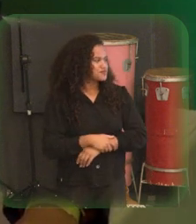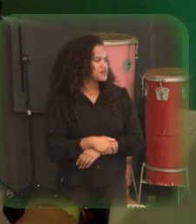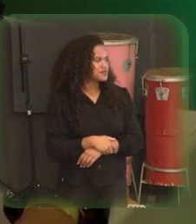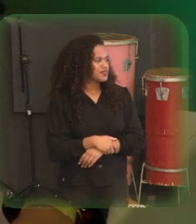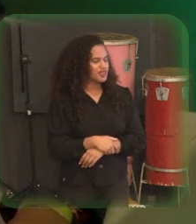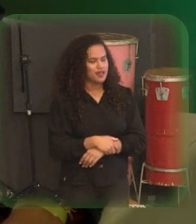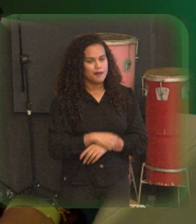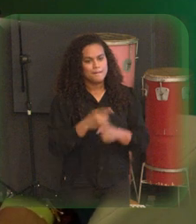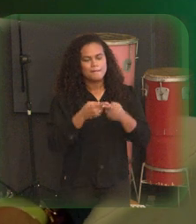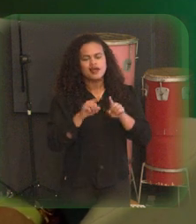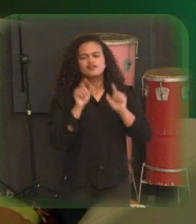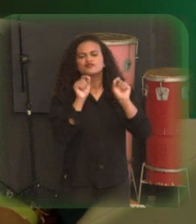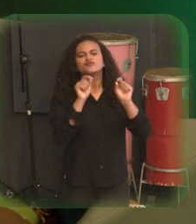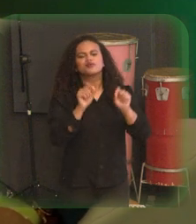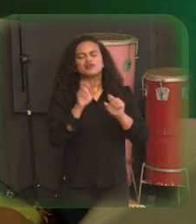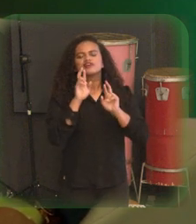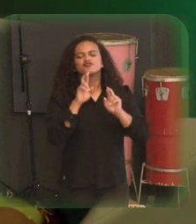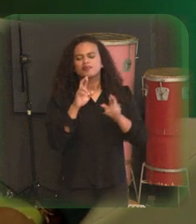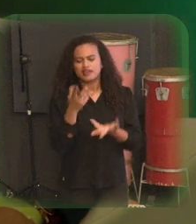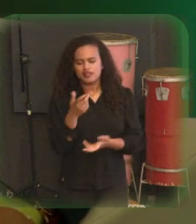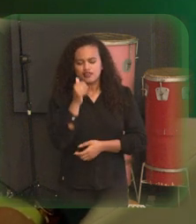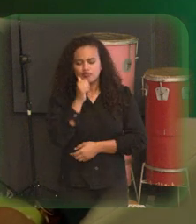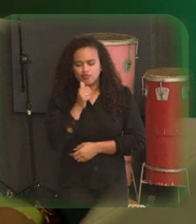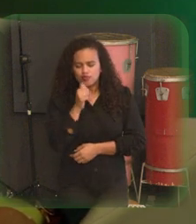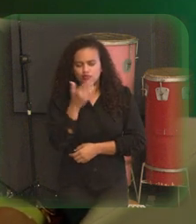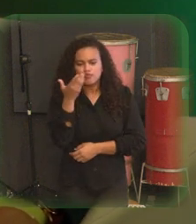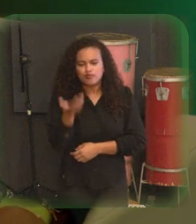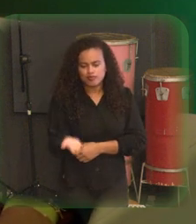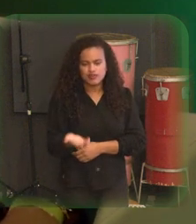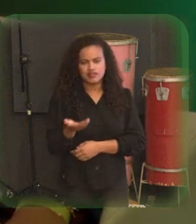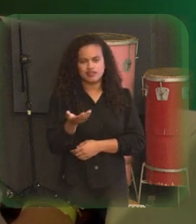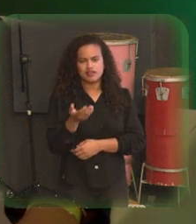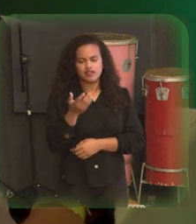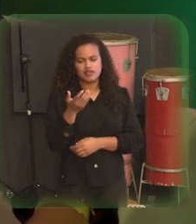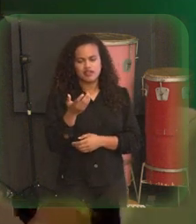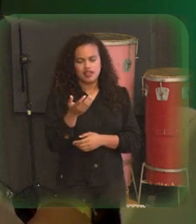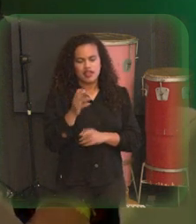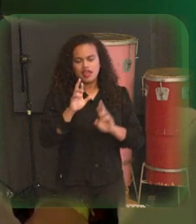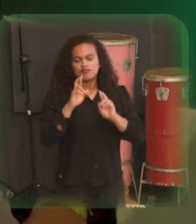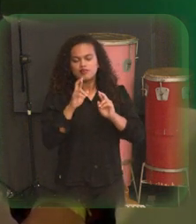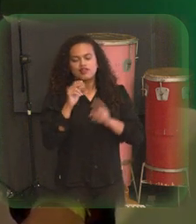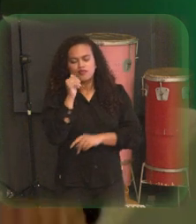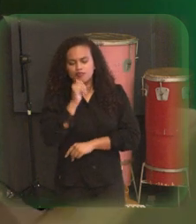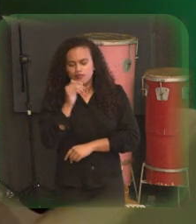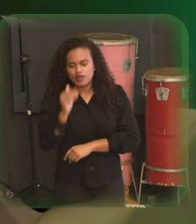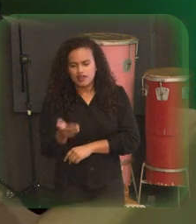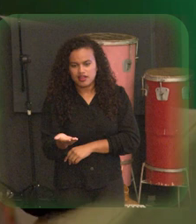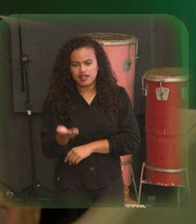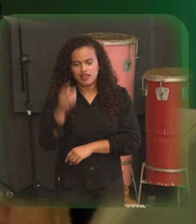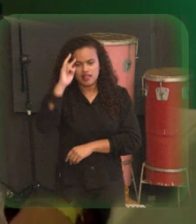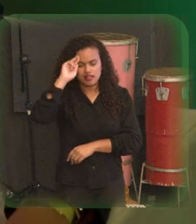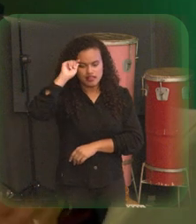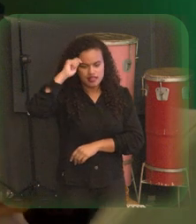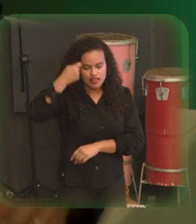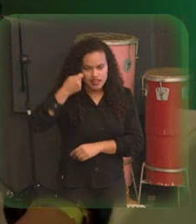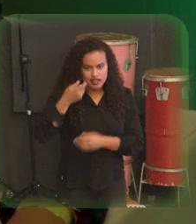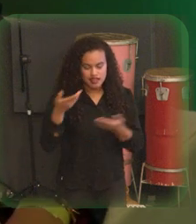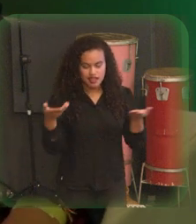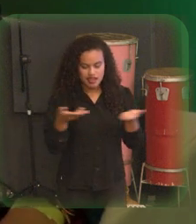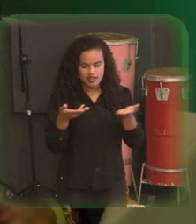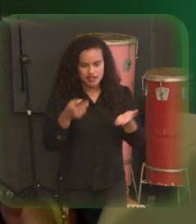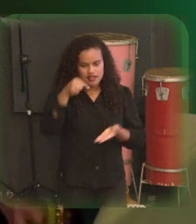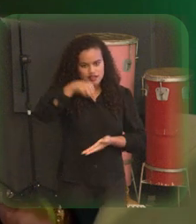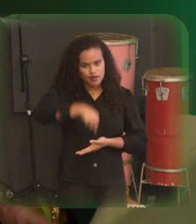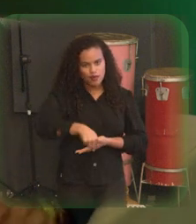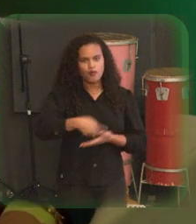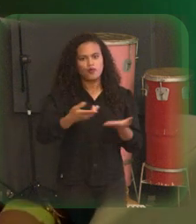O que é esperado para uma mulher? Não é? O que é esperado para uma mulher? O que é esperado para uma mulher negra? Estar aqui hoje já demonstra que